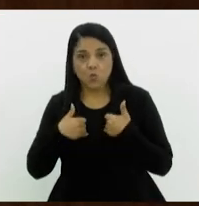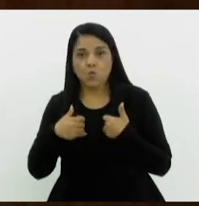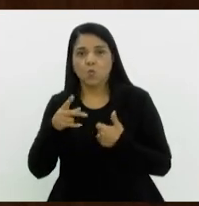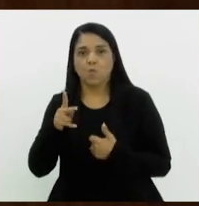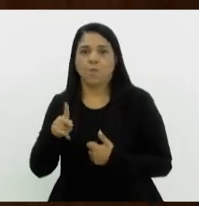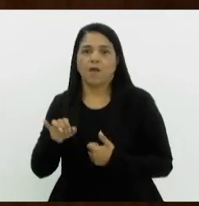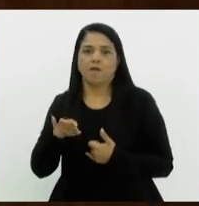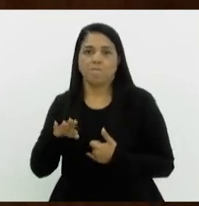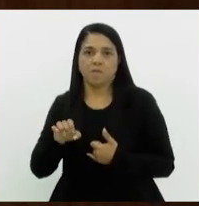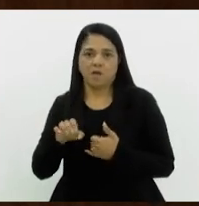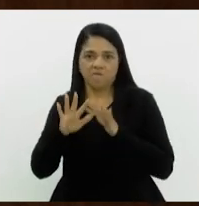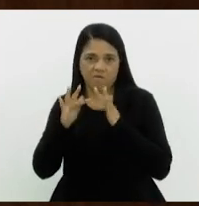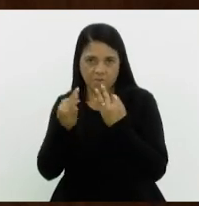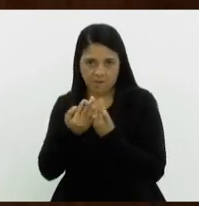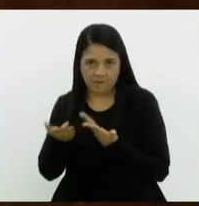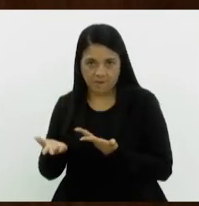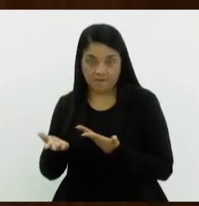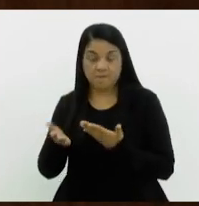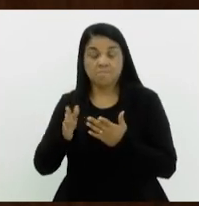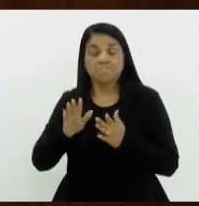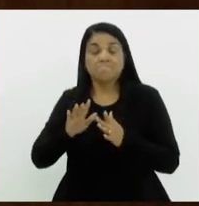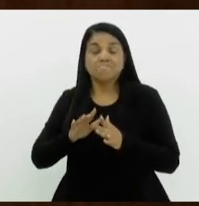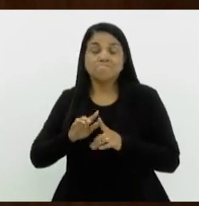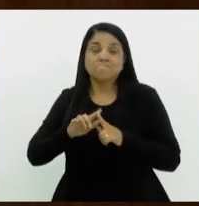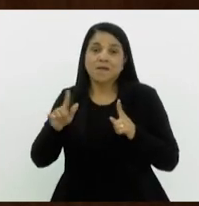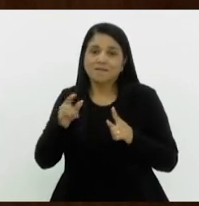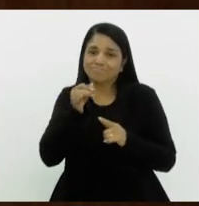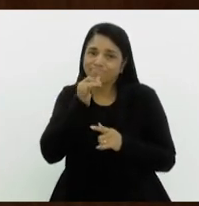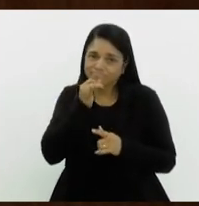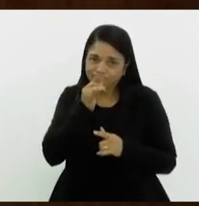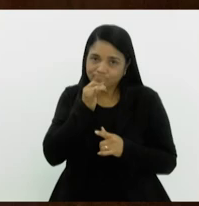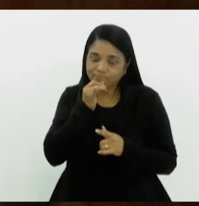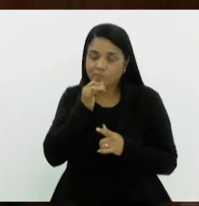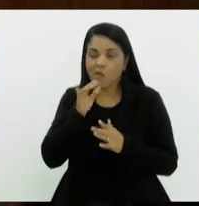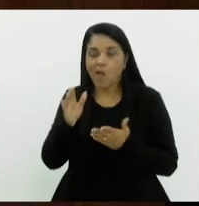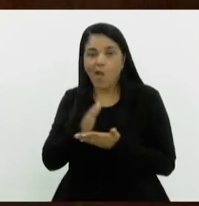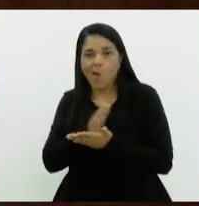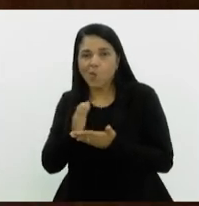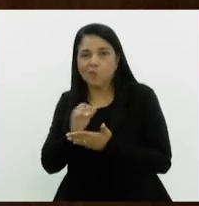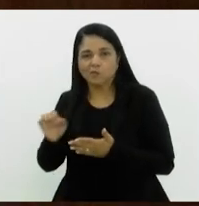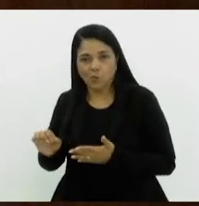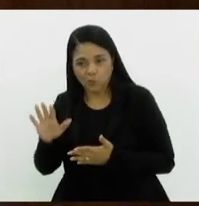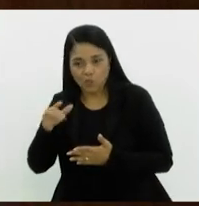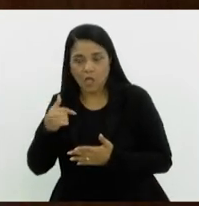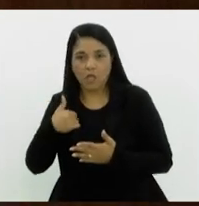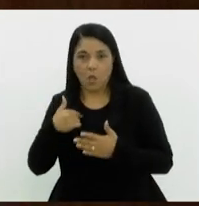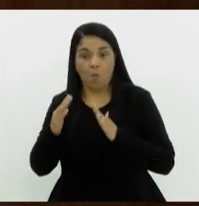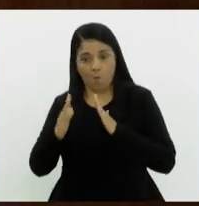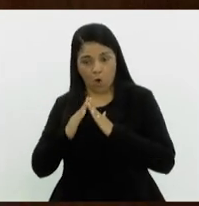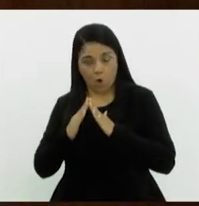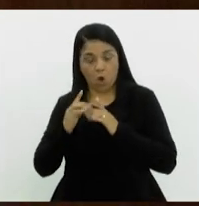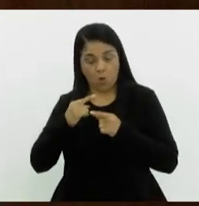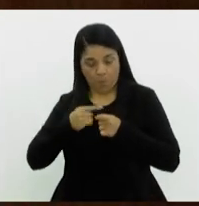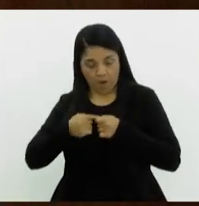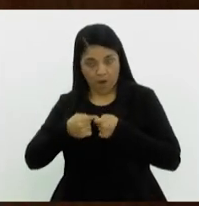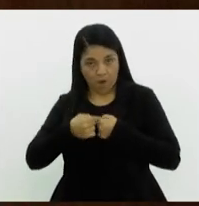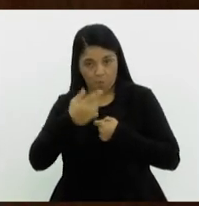falar. Mas, infelizmente, em algumas comunidades que eu também moro, num bairro que